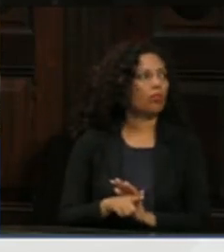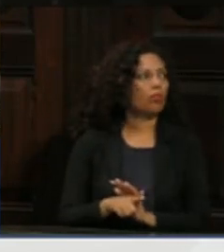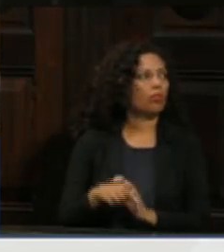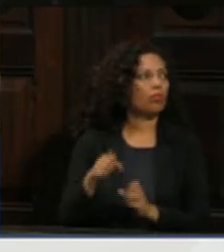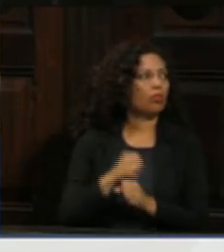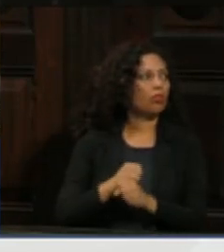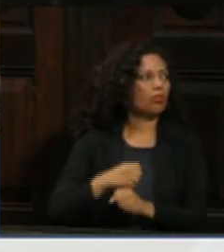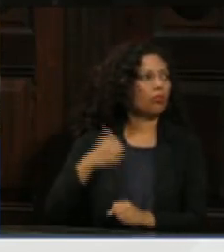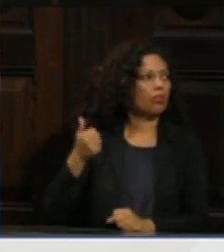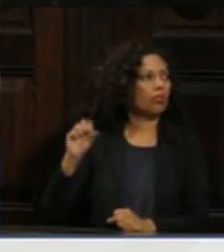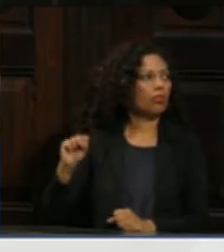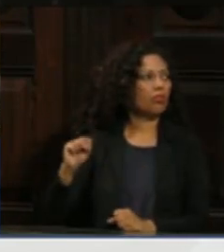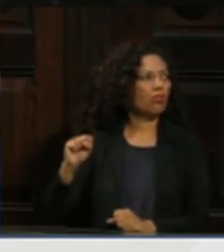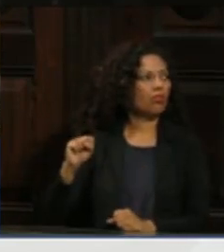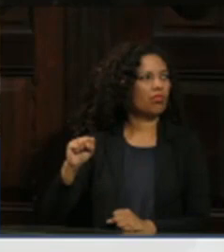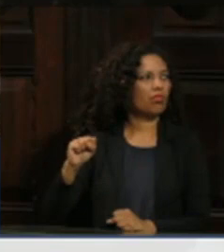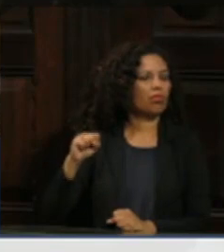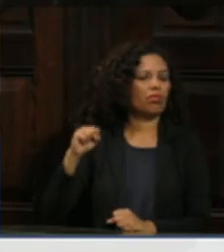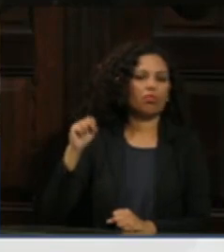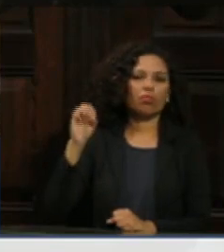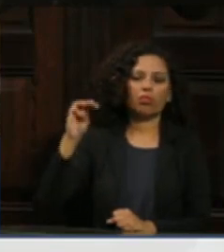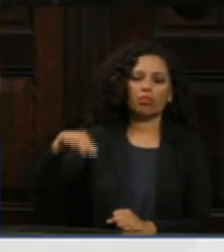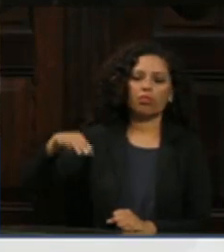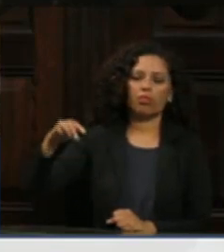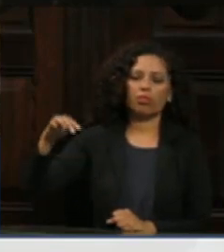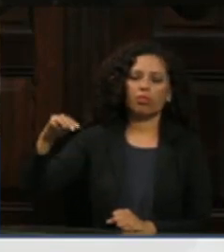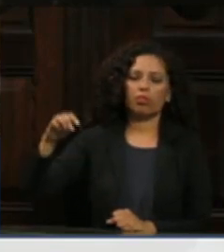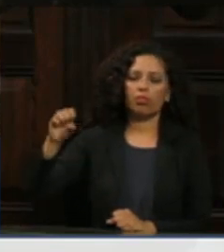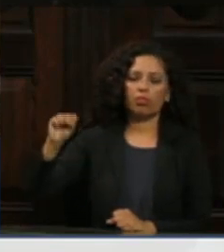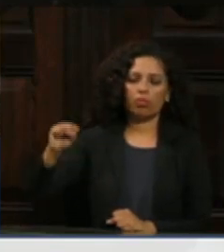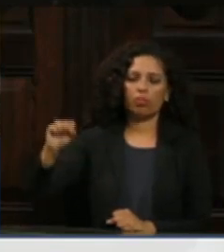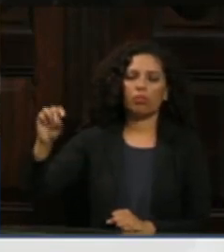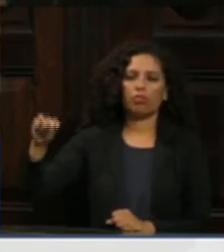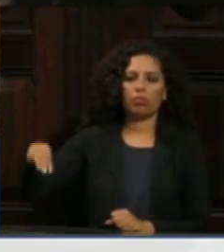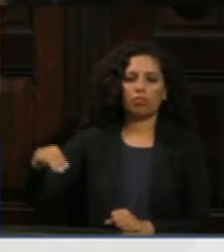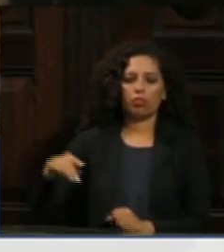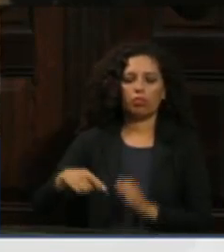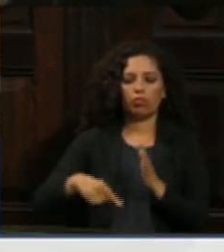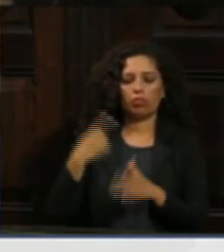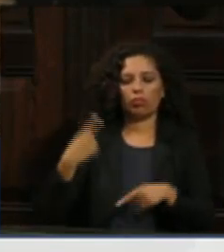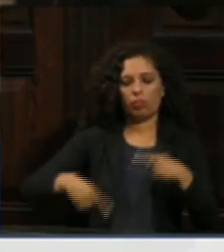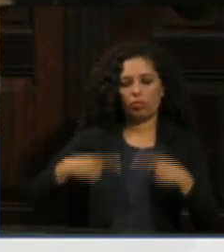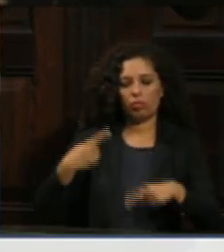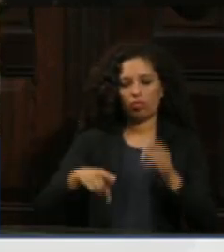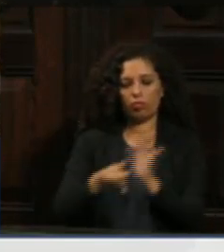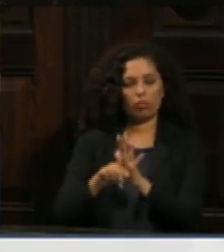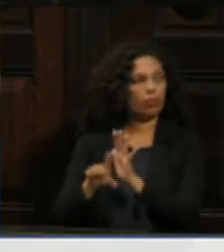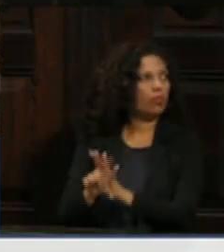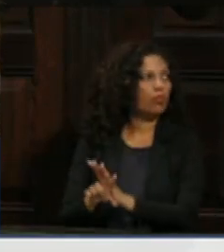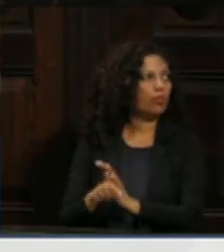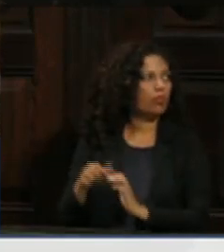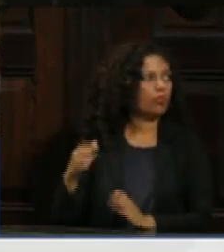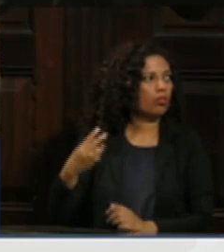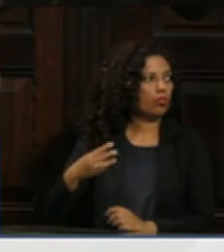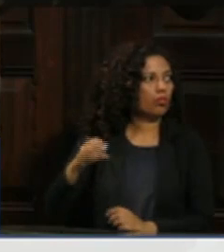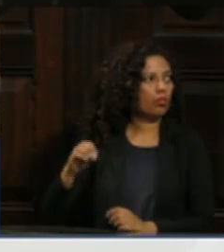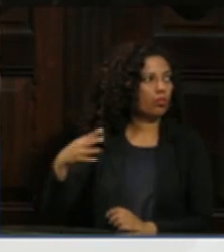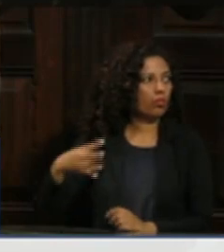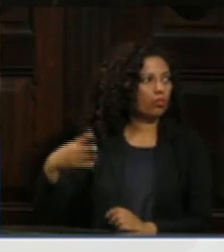1179-A/2015, autoria deputados Márcio Giovanni e Carlos Mink. Segunda discussão e redação do vencido, projeto de lei